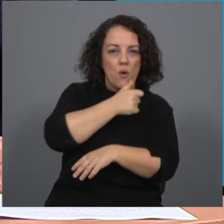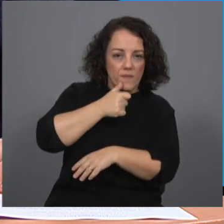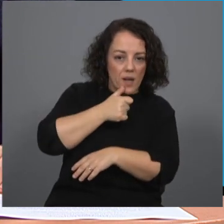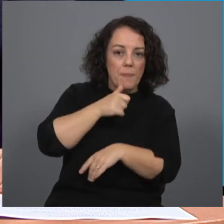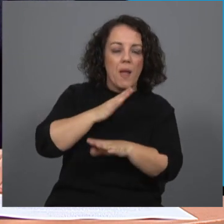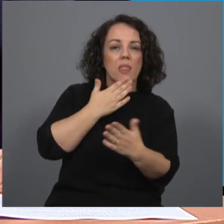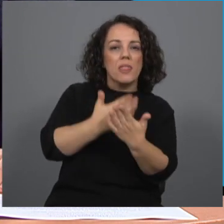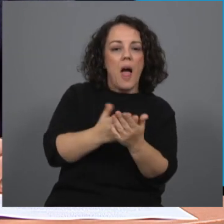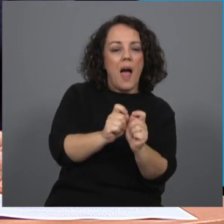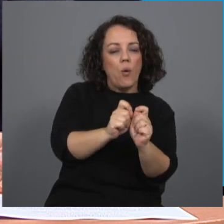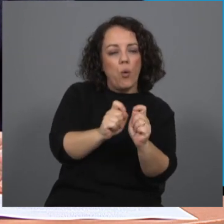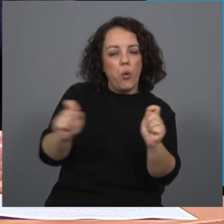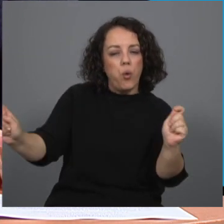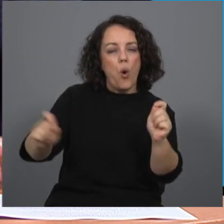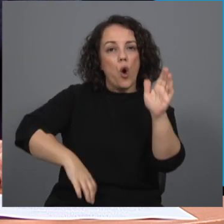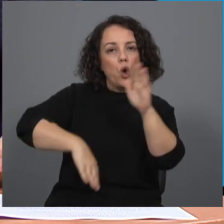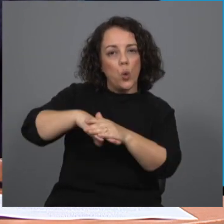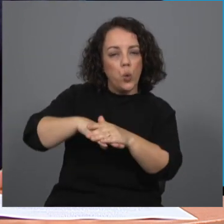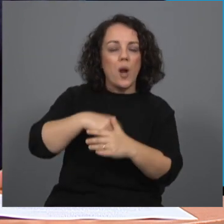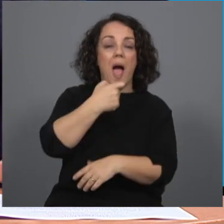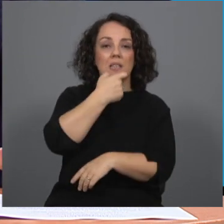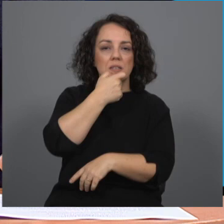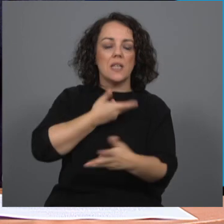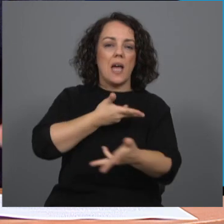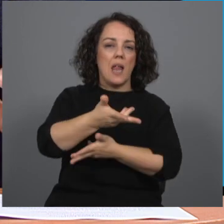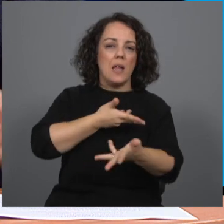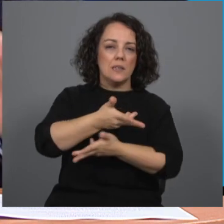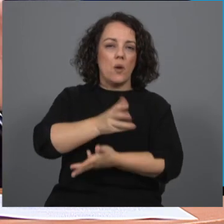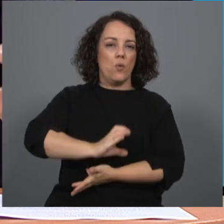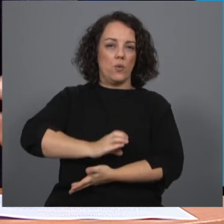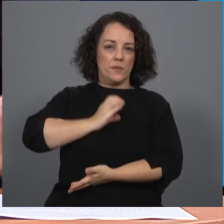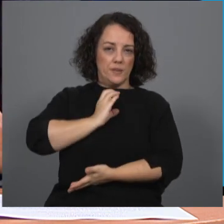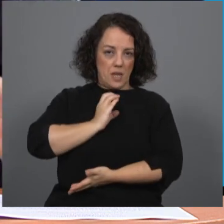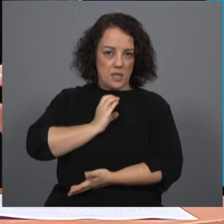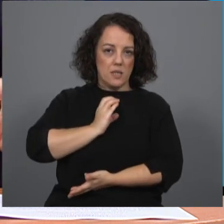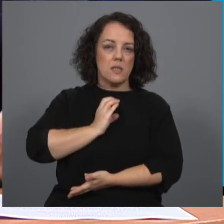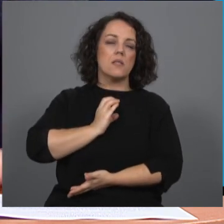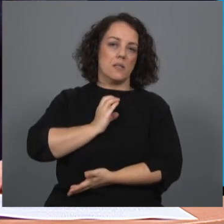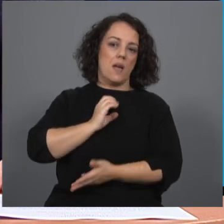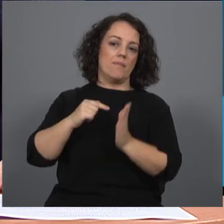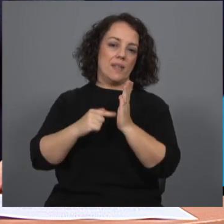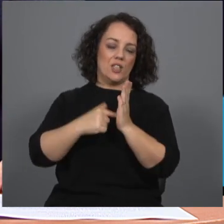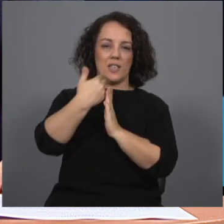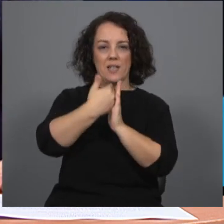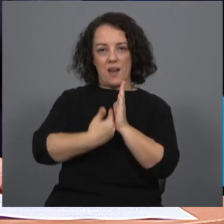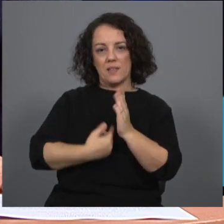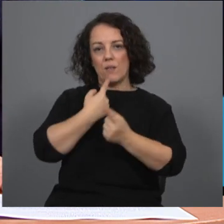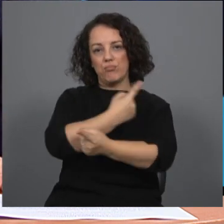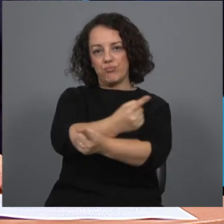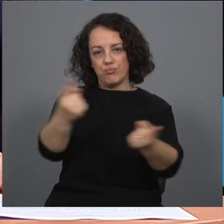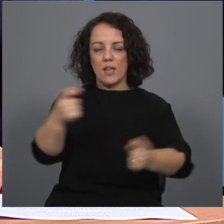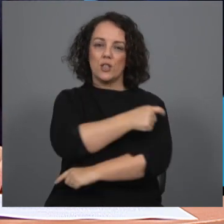do itinerário de cura, graças a uma relação interpessoal de confiança, como a Carta aos Agentes de